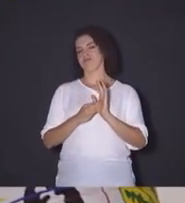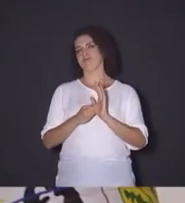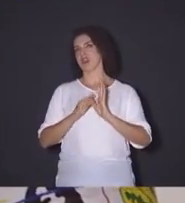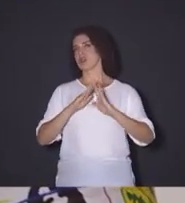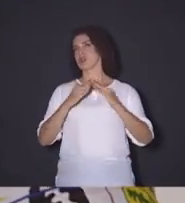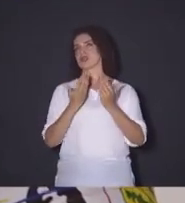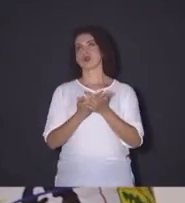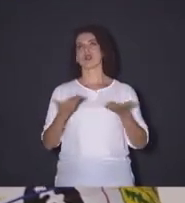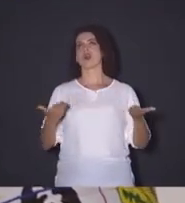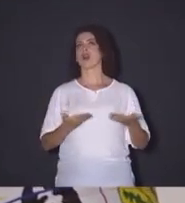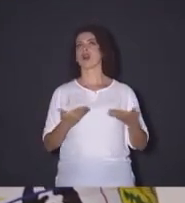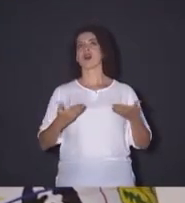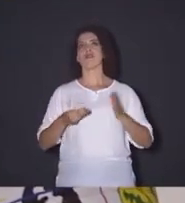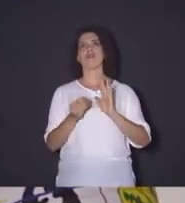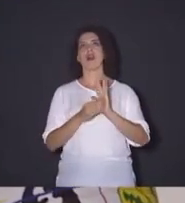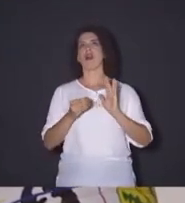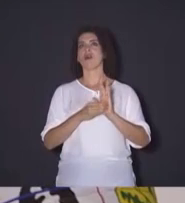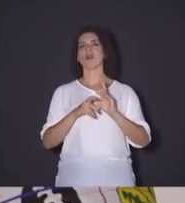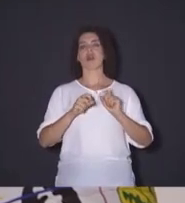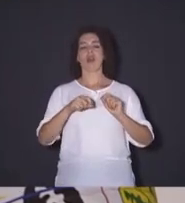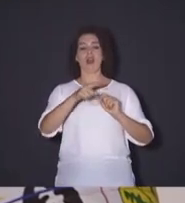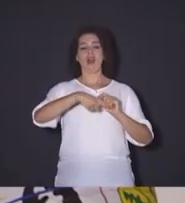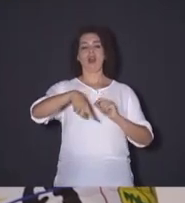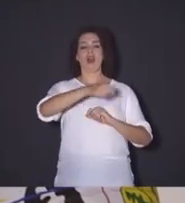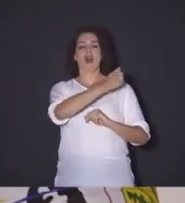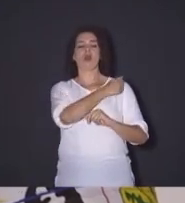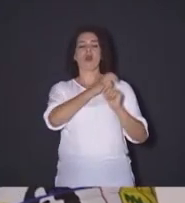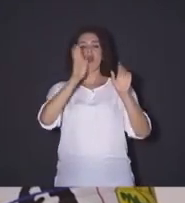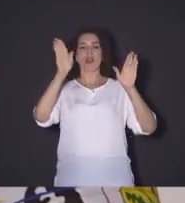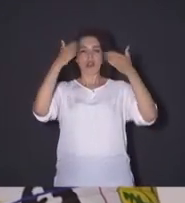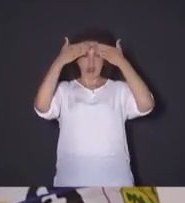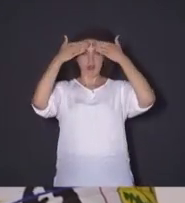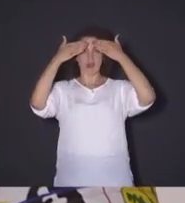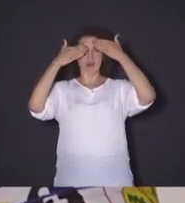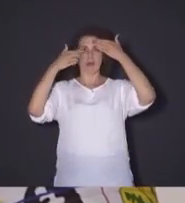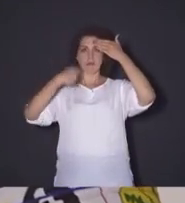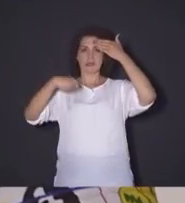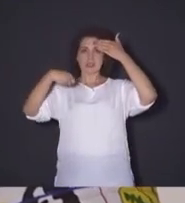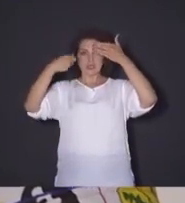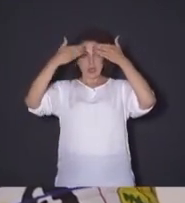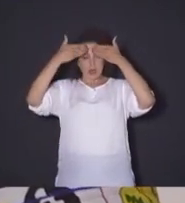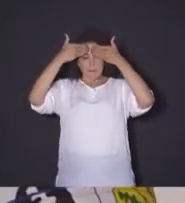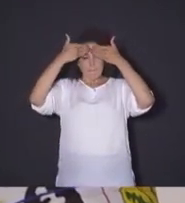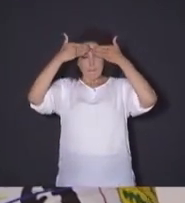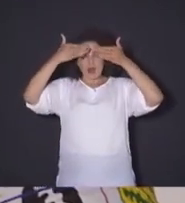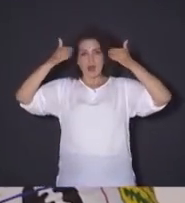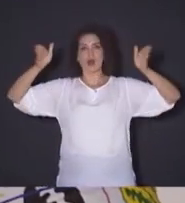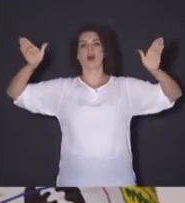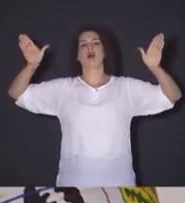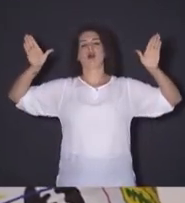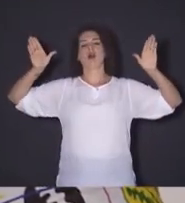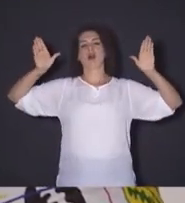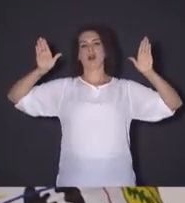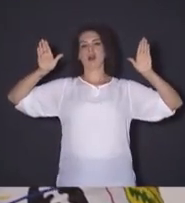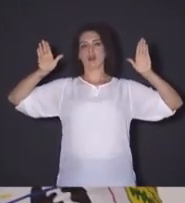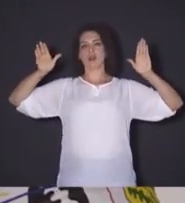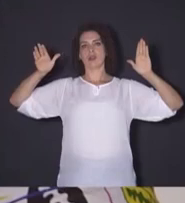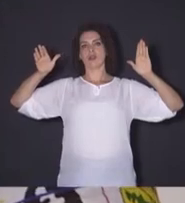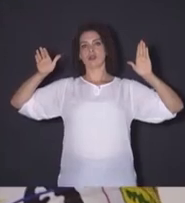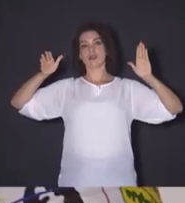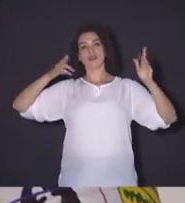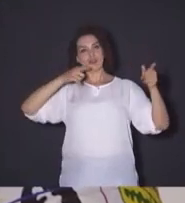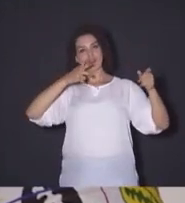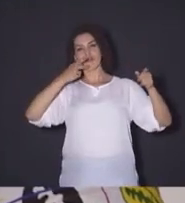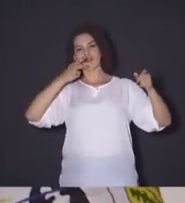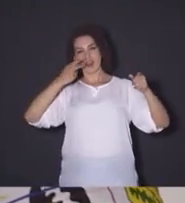o olhar dos alunos nem do ser humano pra vida para o mundo pra tudo e isso que você está